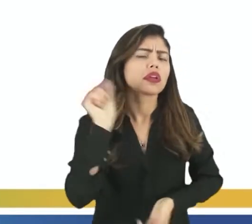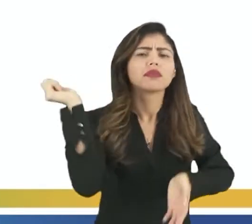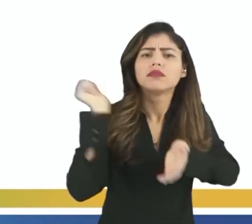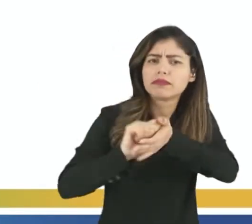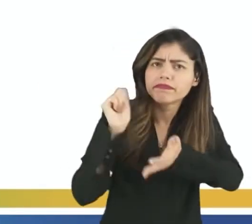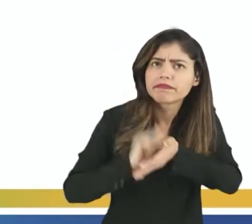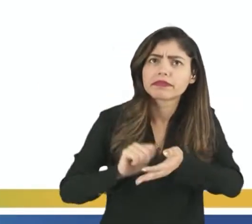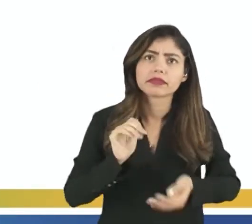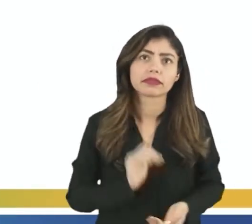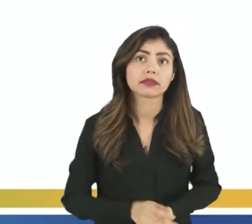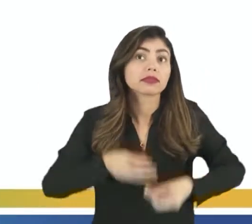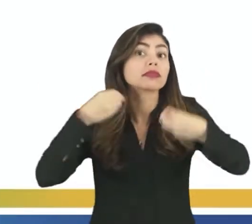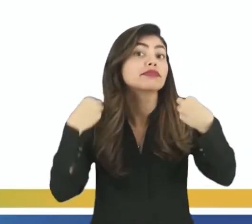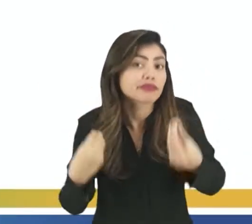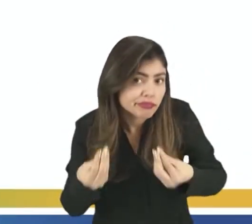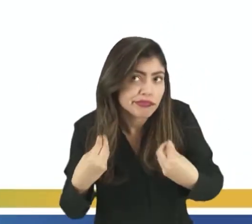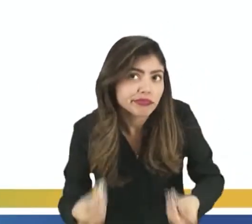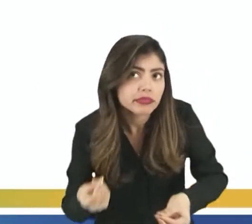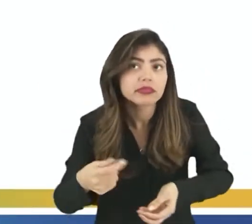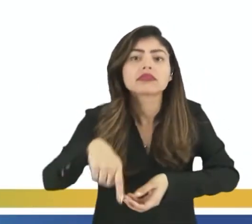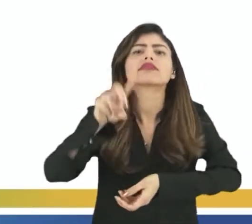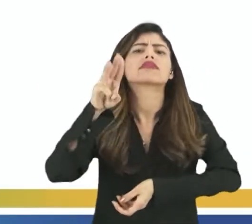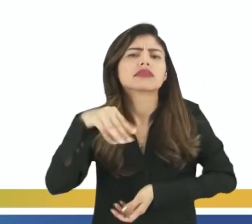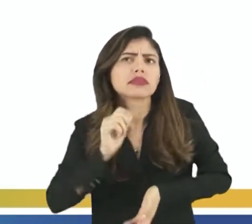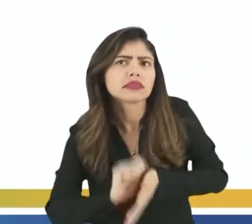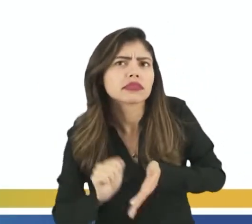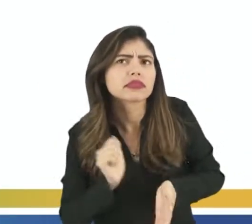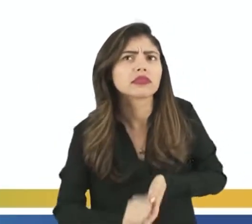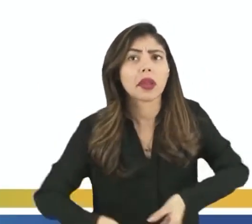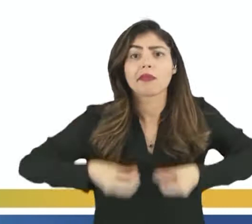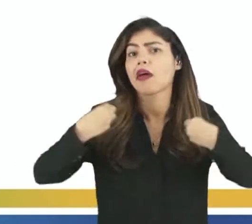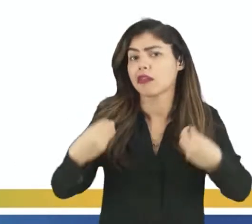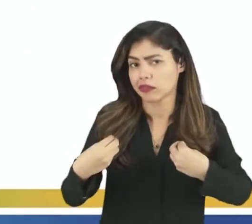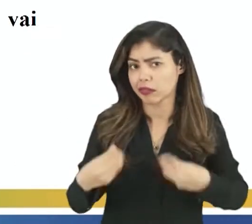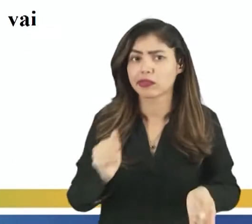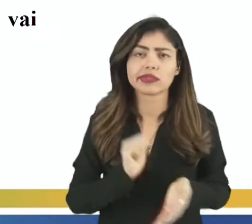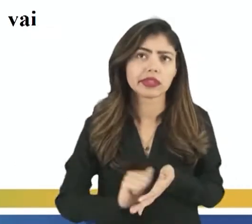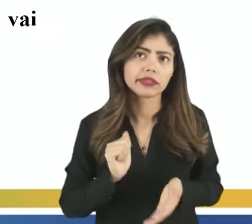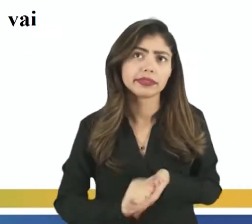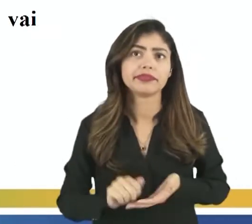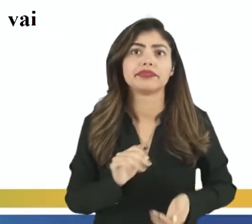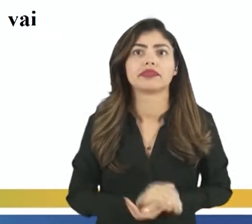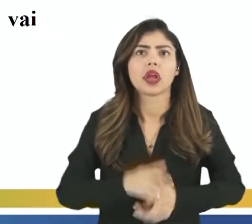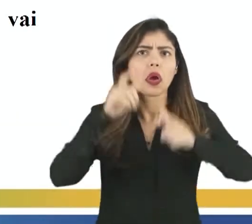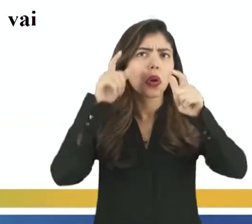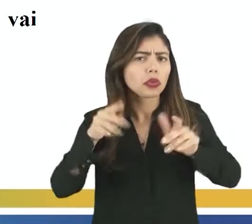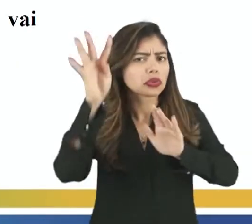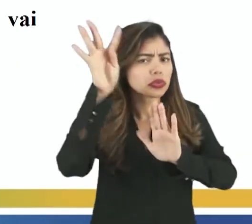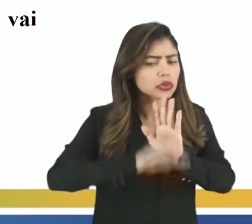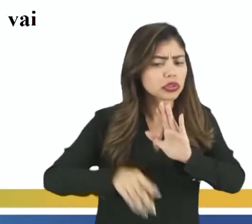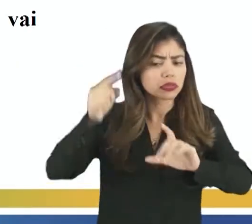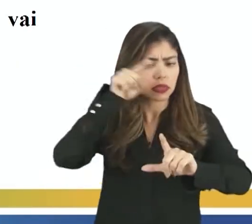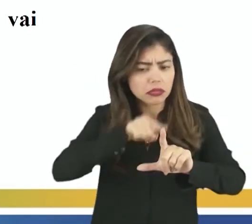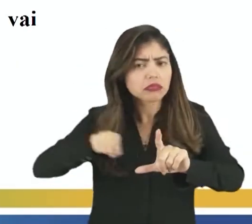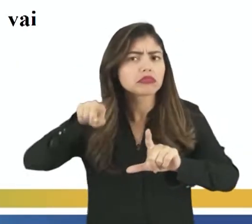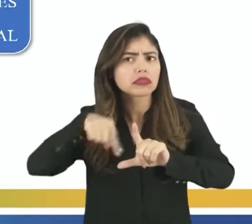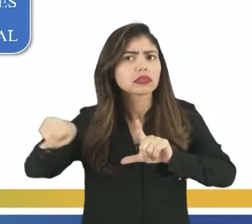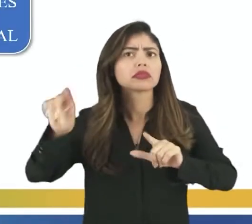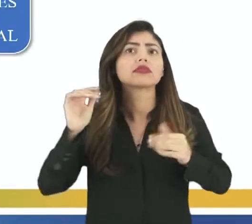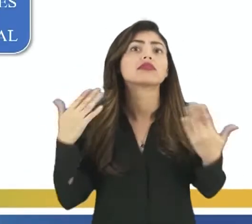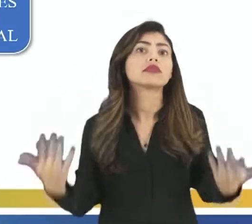vou escrever? Para quem vou escrever? Para que vou escrever? Onde esse texto vai